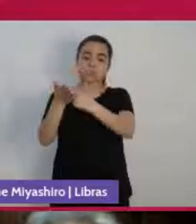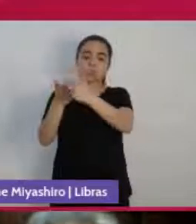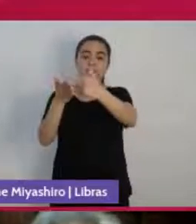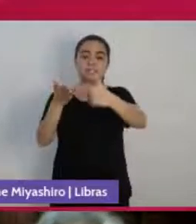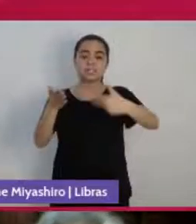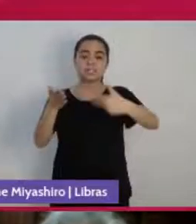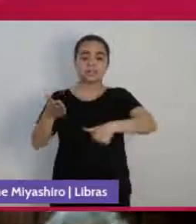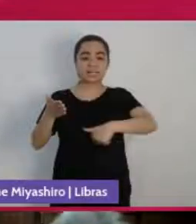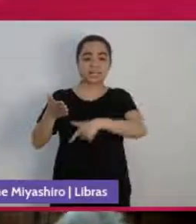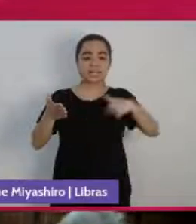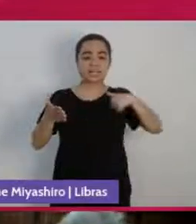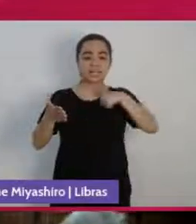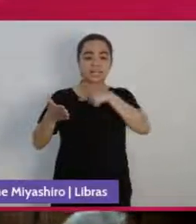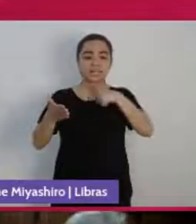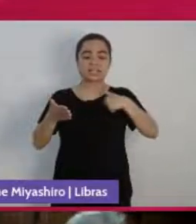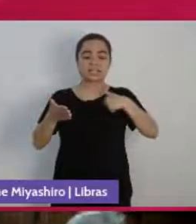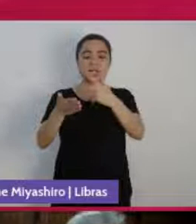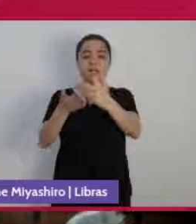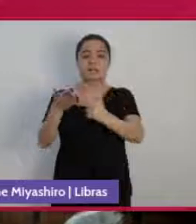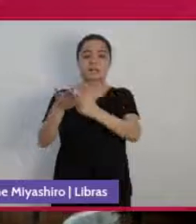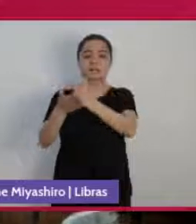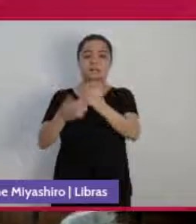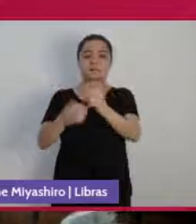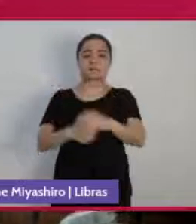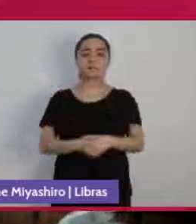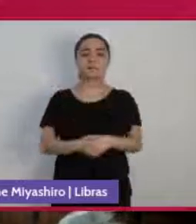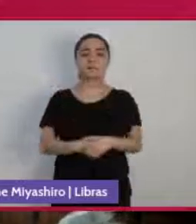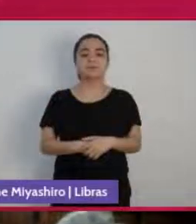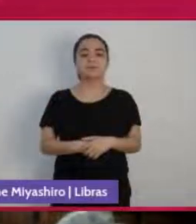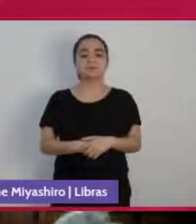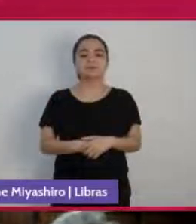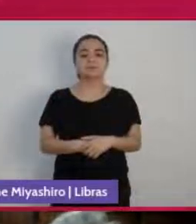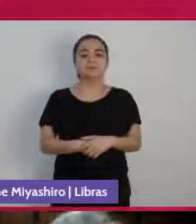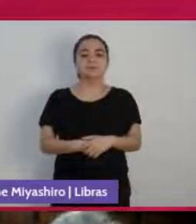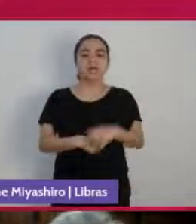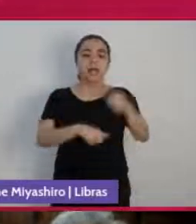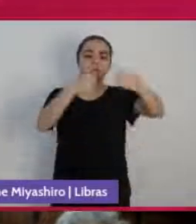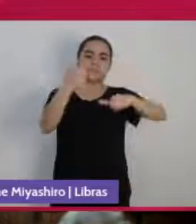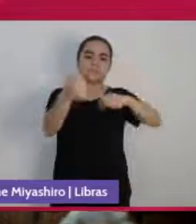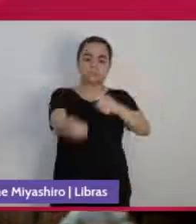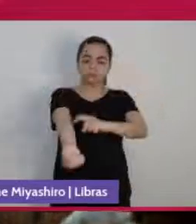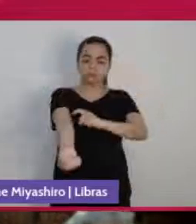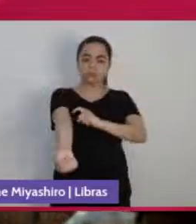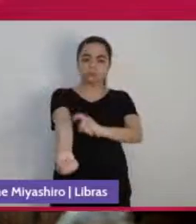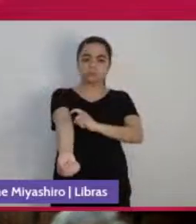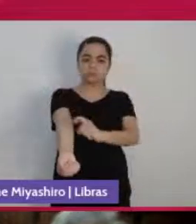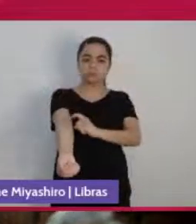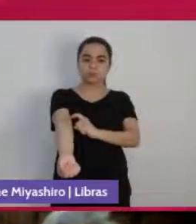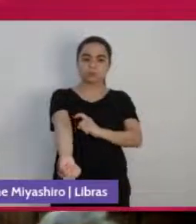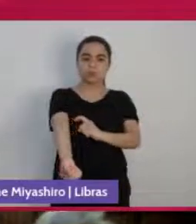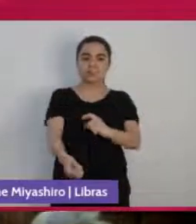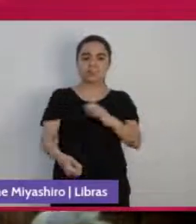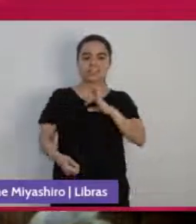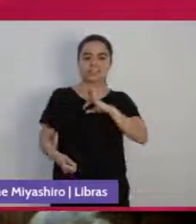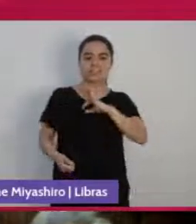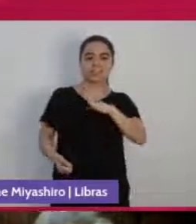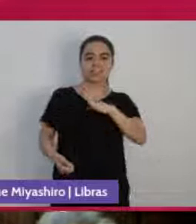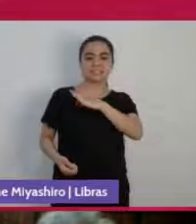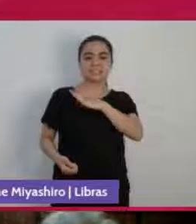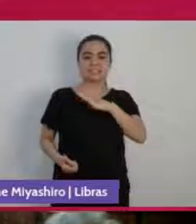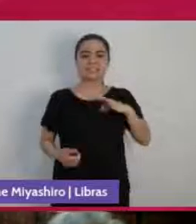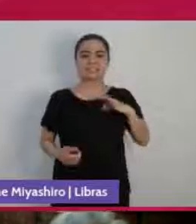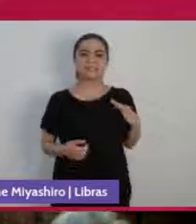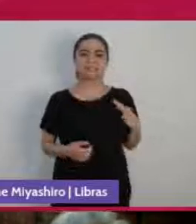muito da rotina do serviço. Alterações de pele também, verruga, nevus